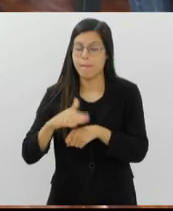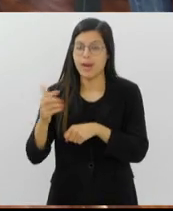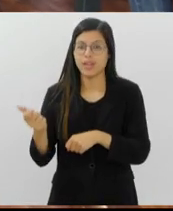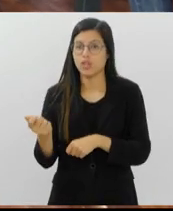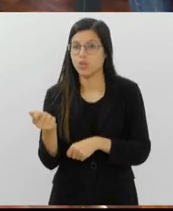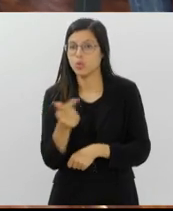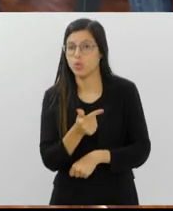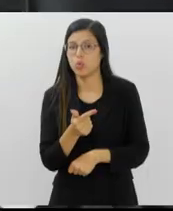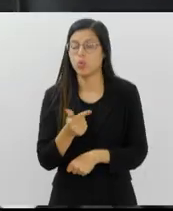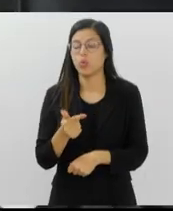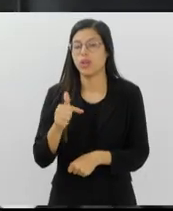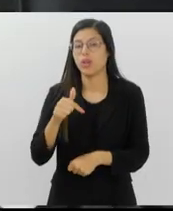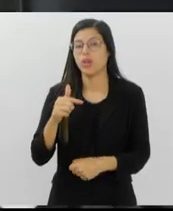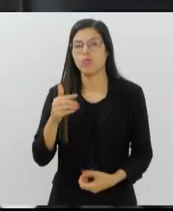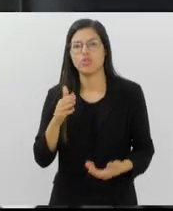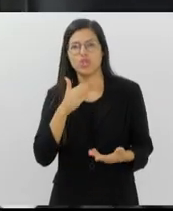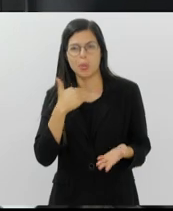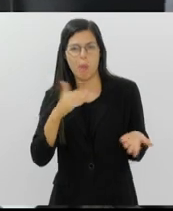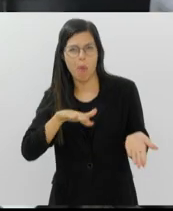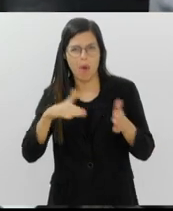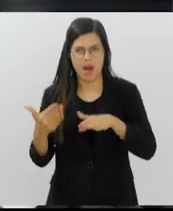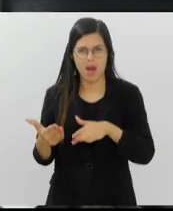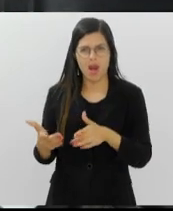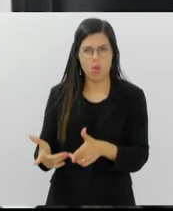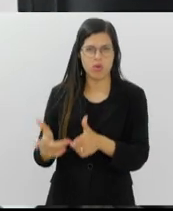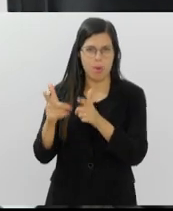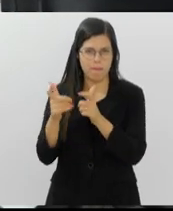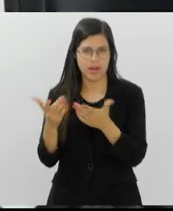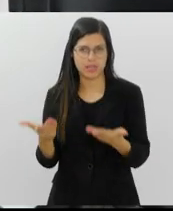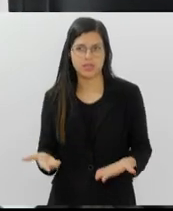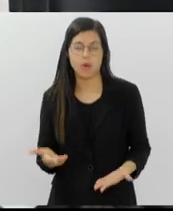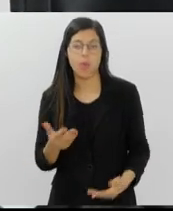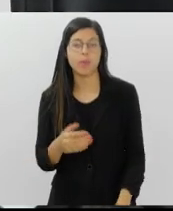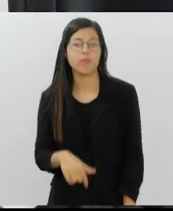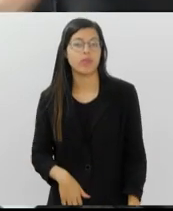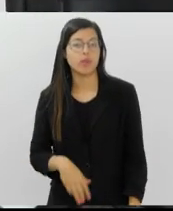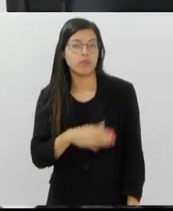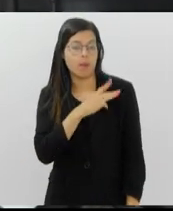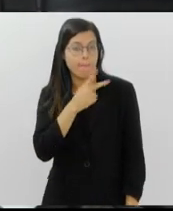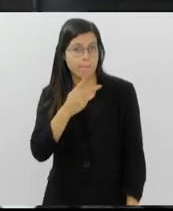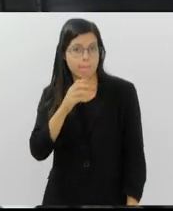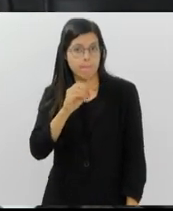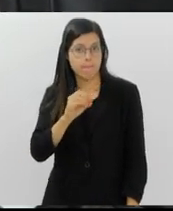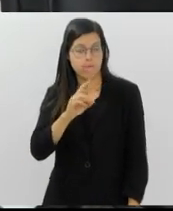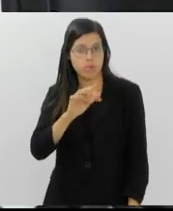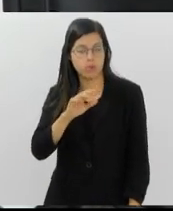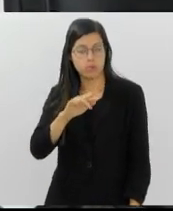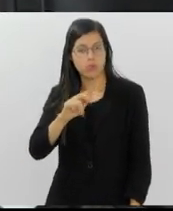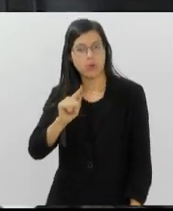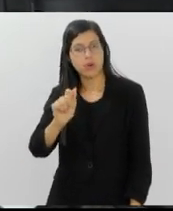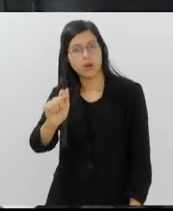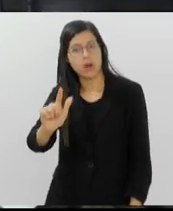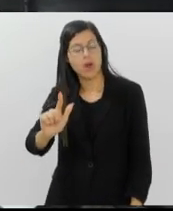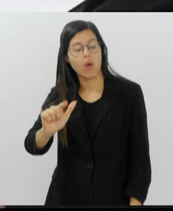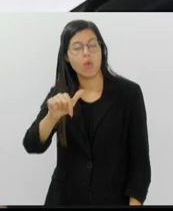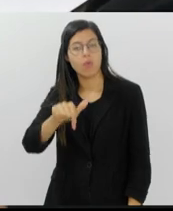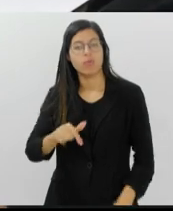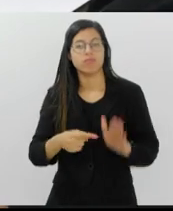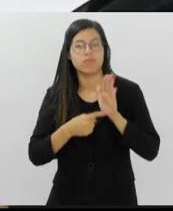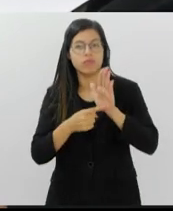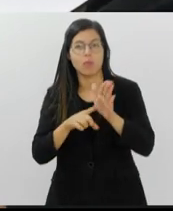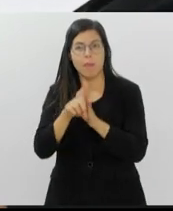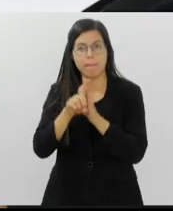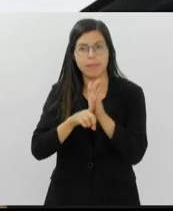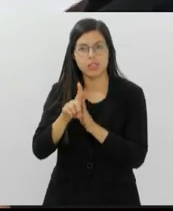Foram 107. O deputado federal Sargento Portugal apresentou um estudo idealizado pelo grupo Nata das Praças do